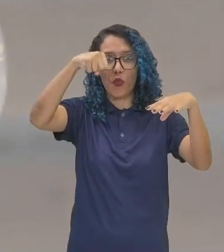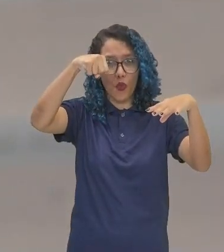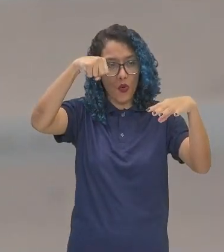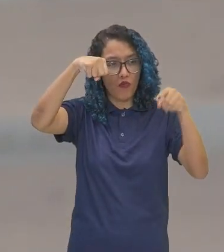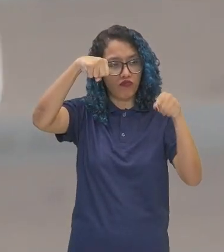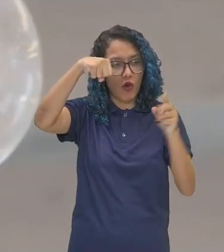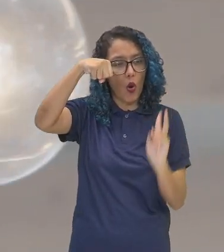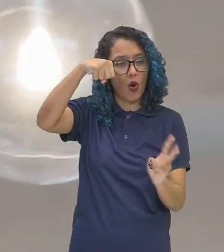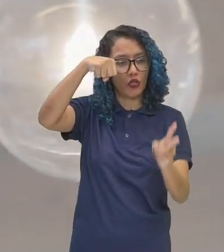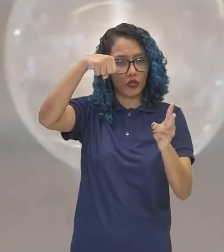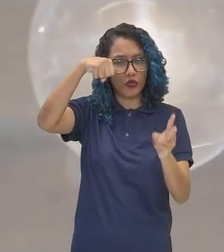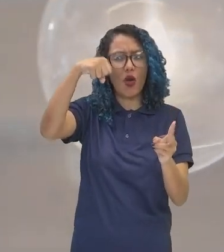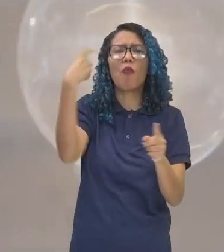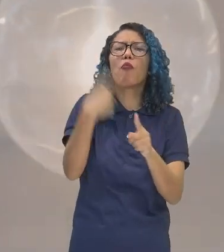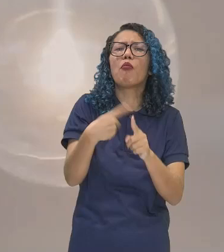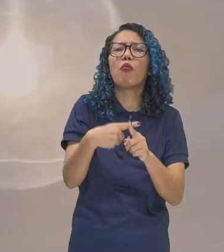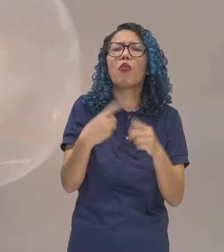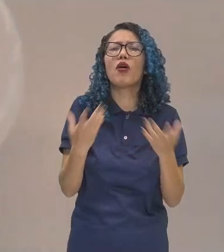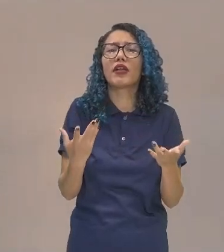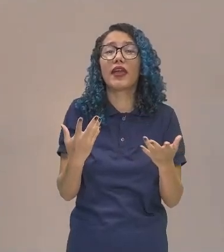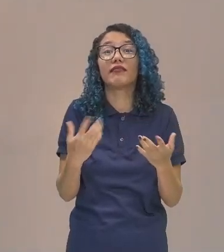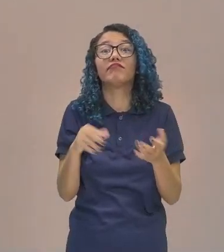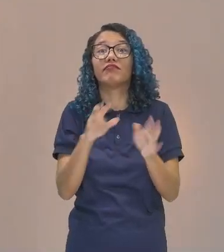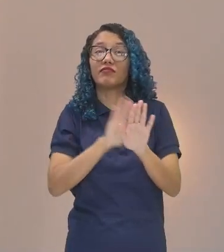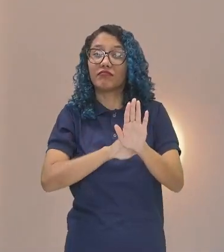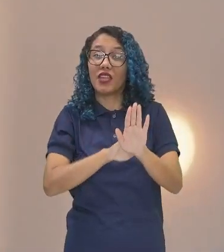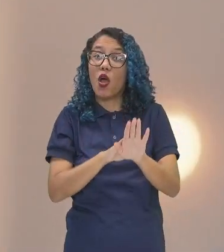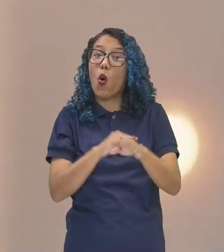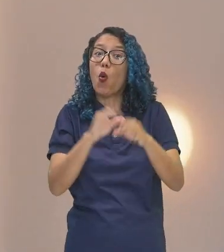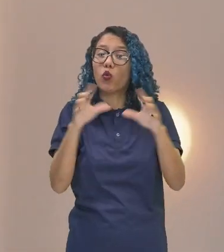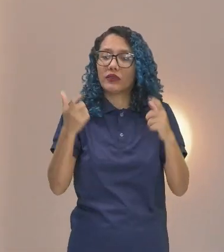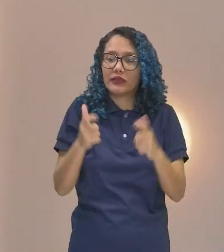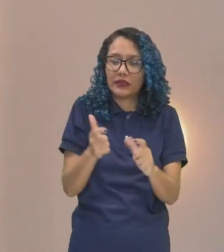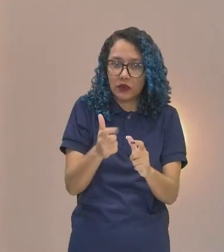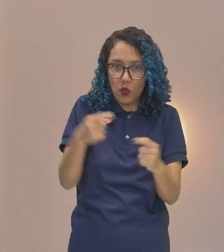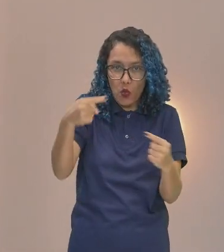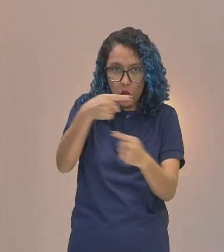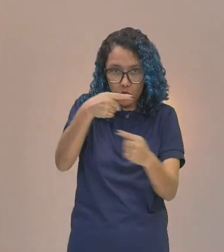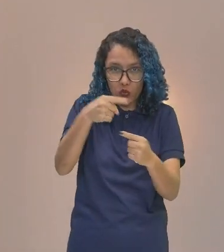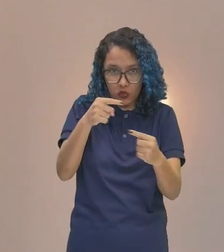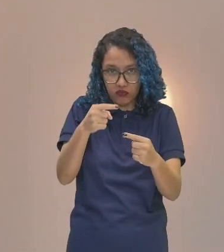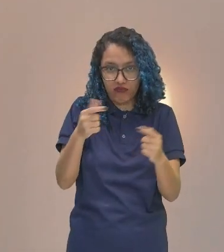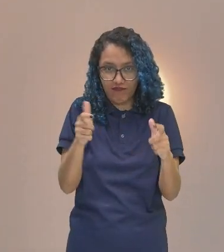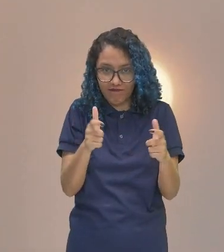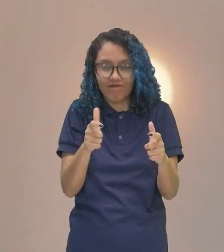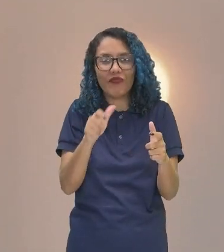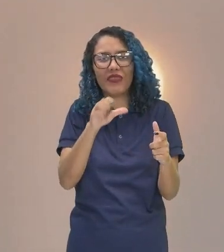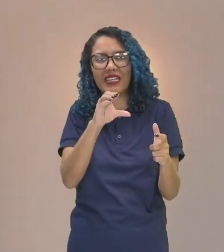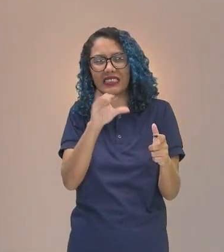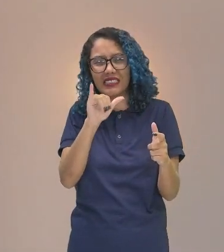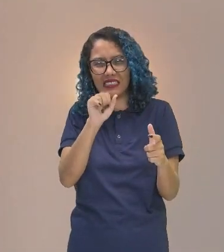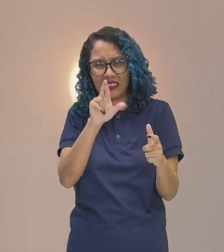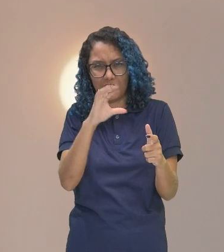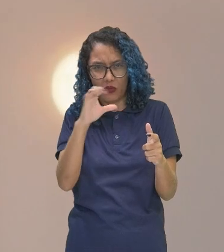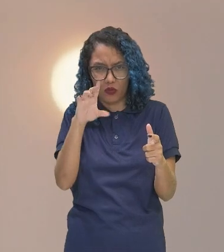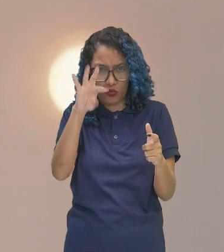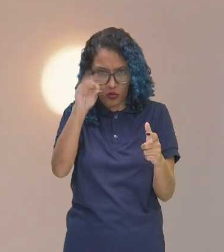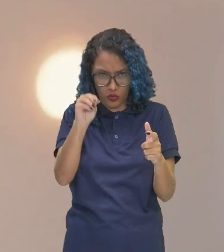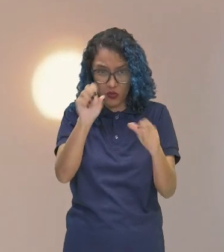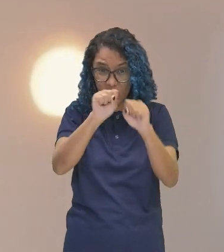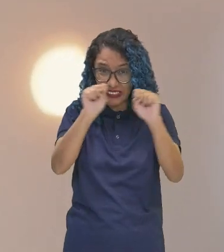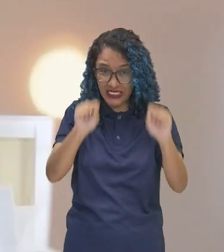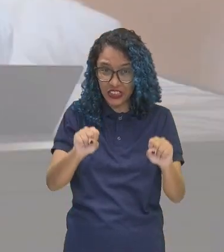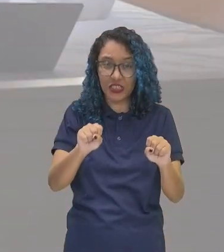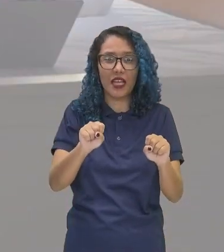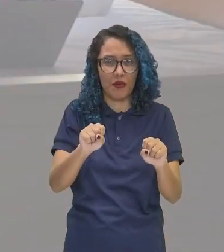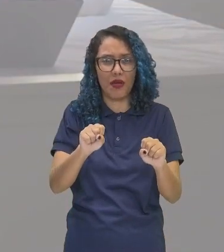como circuitos em paralelo tornam nossas vidas mais seguras e práticas. Também veremos como a energia elétrica chega até a